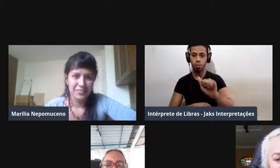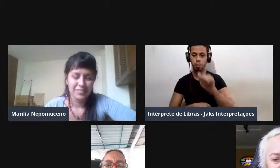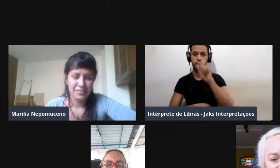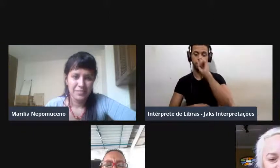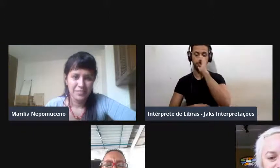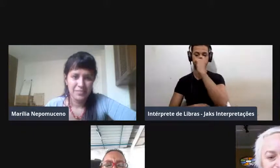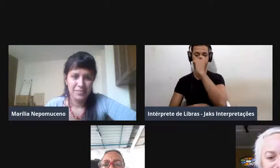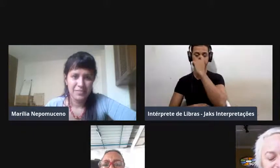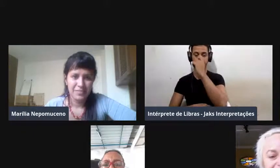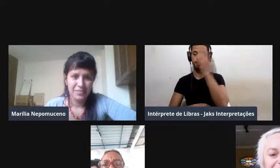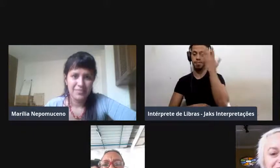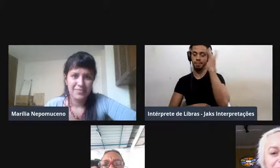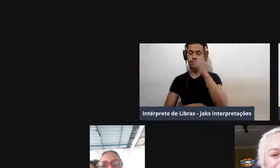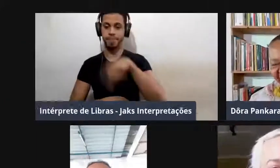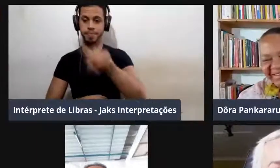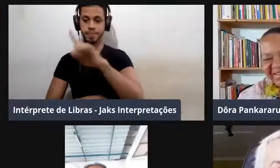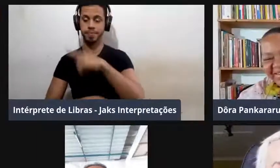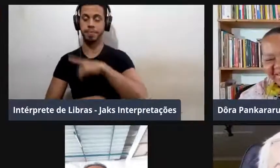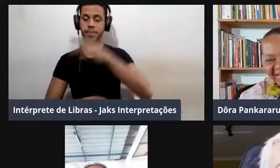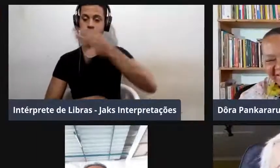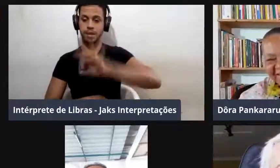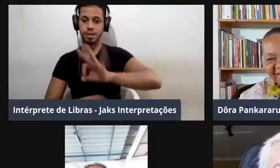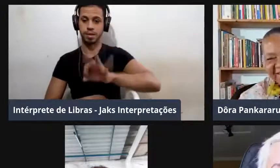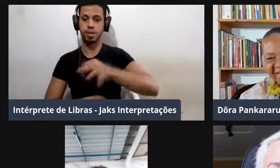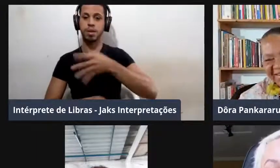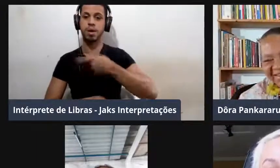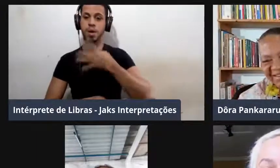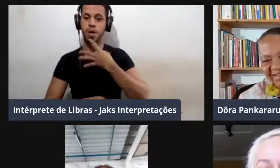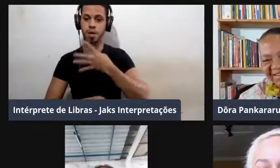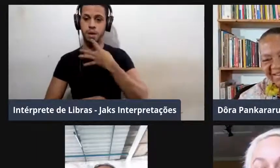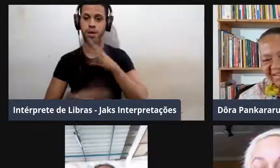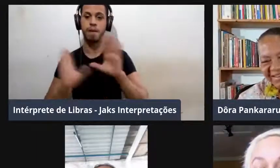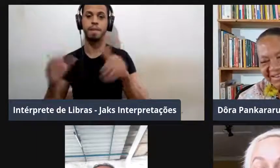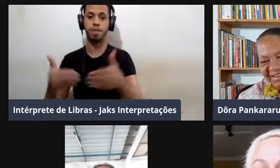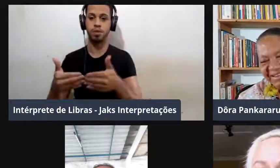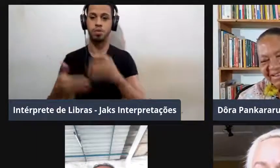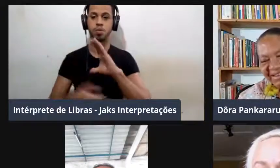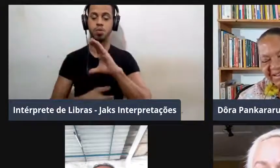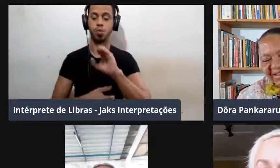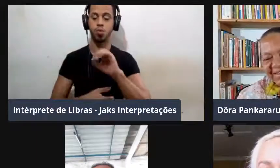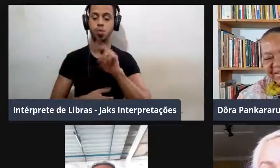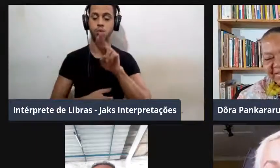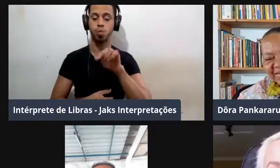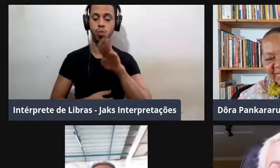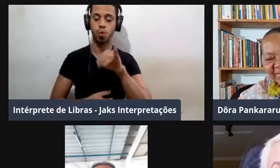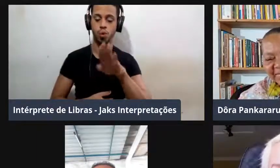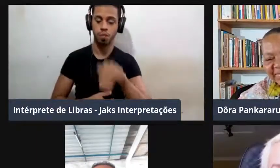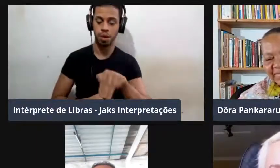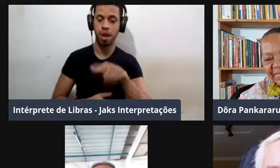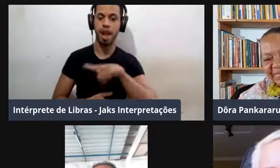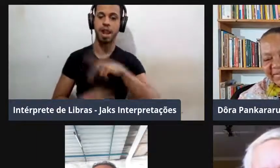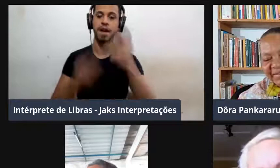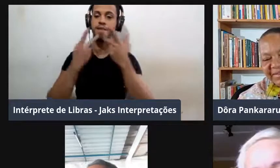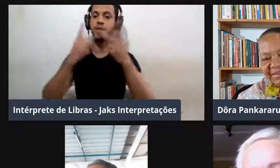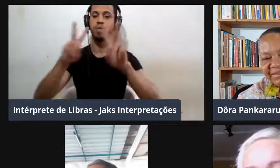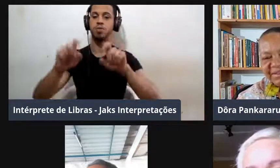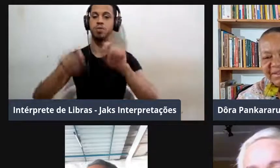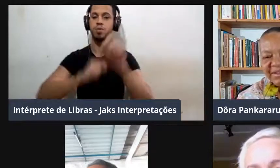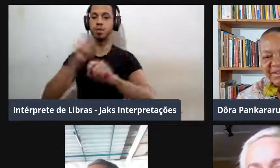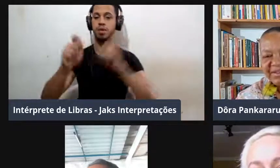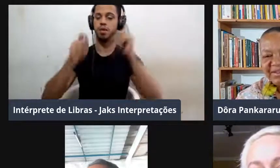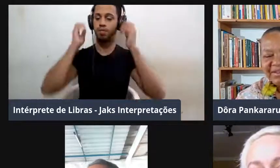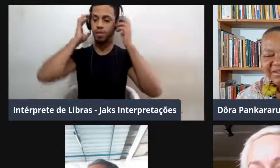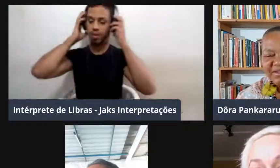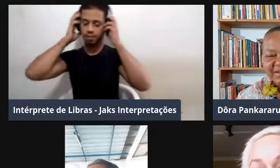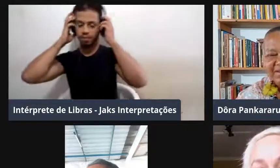com certeza já conhecem, pelo grupo Curumim, né? Ela está falando, assim, eu acho que tem uns comentários muito legais